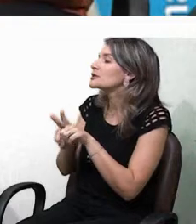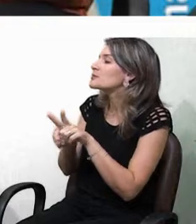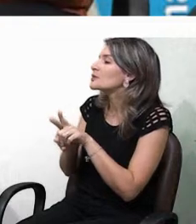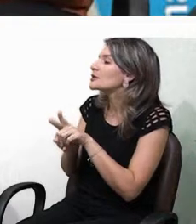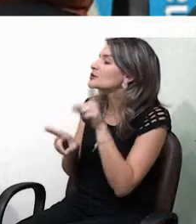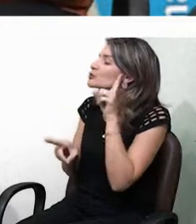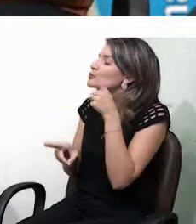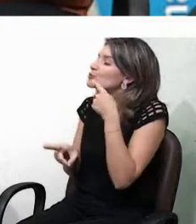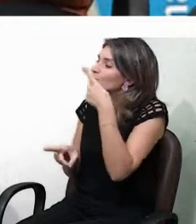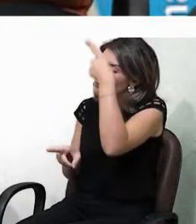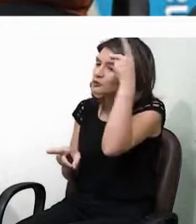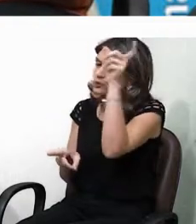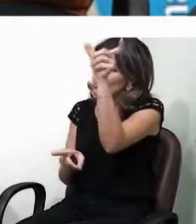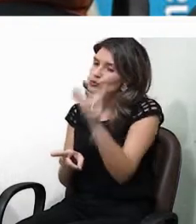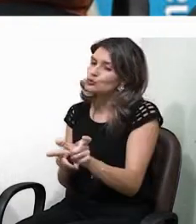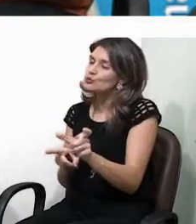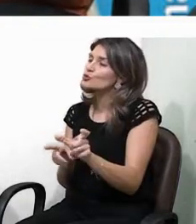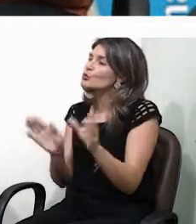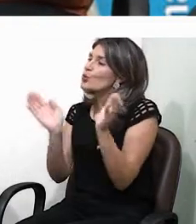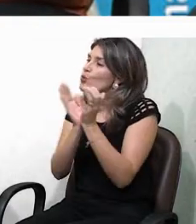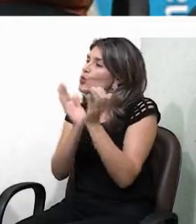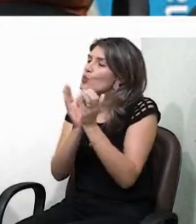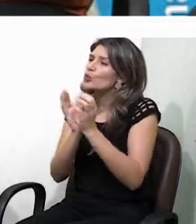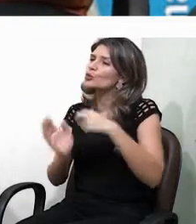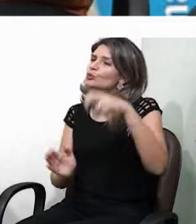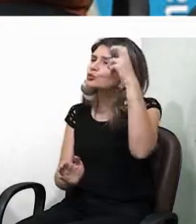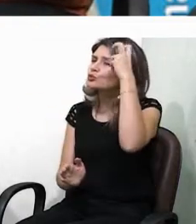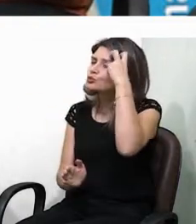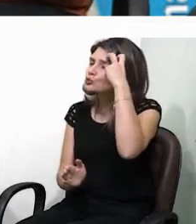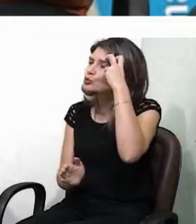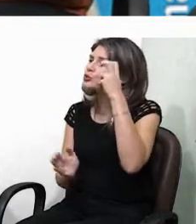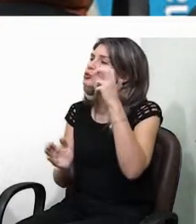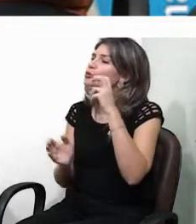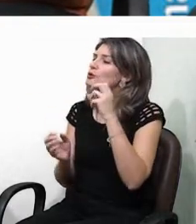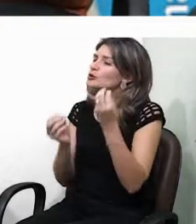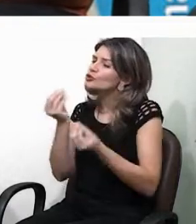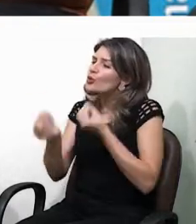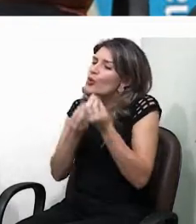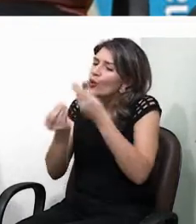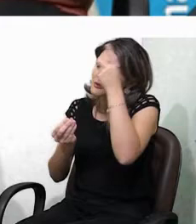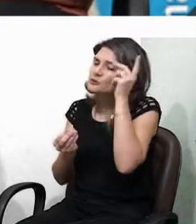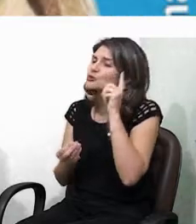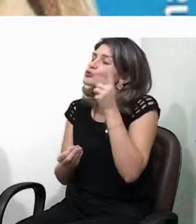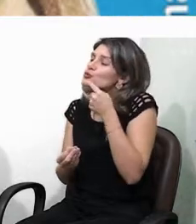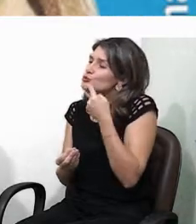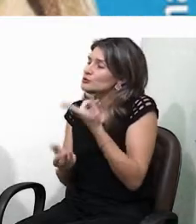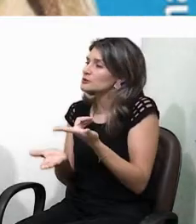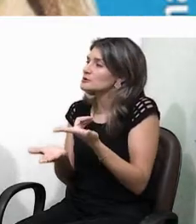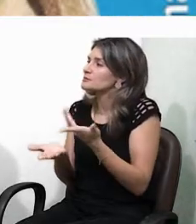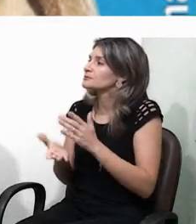pessoa surda, comunidade, cultura, identidade dessas pessoas.